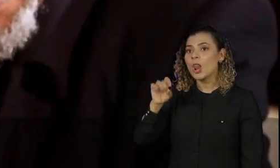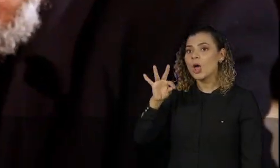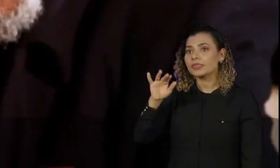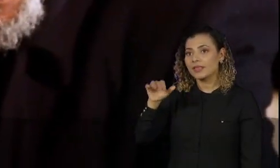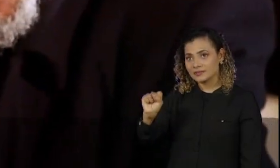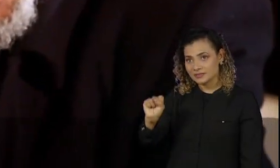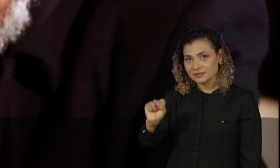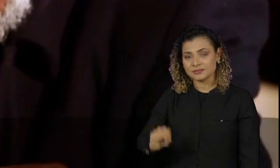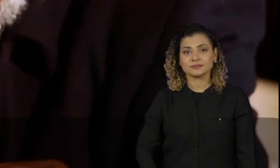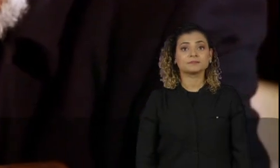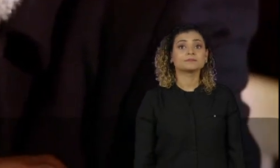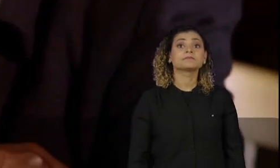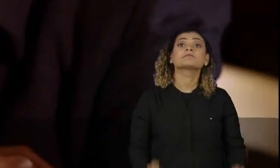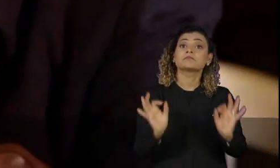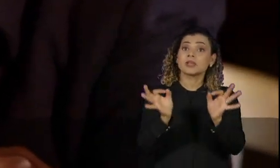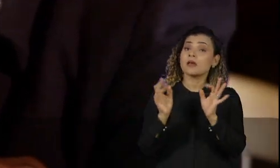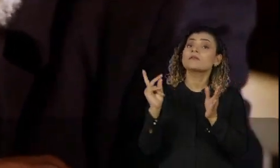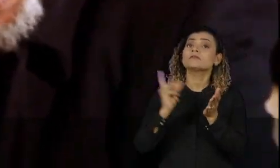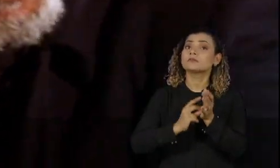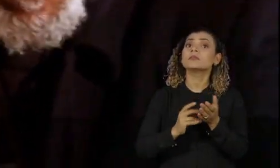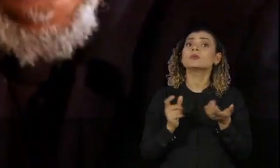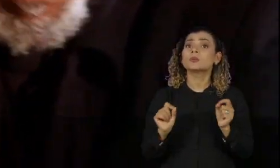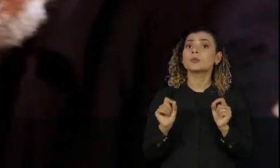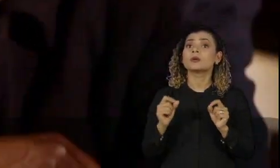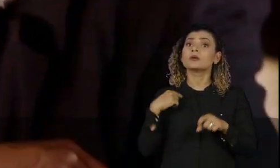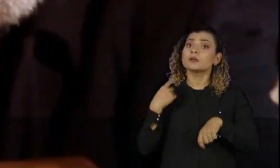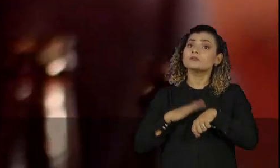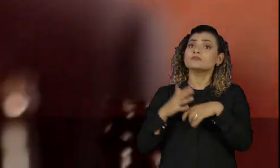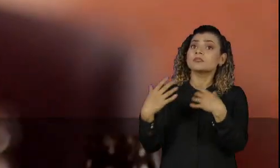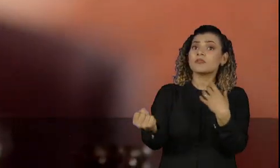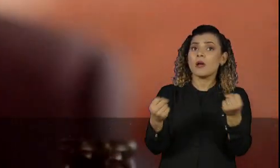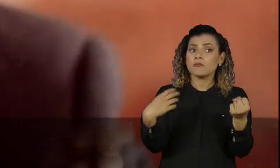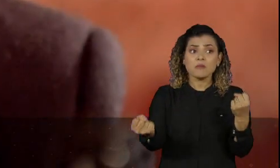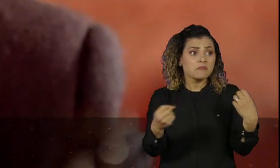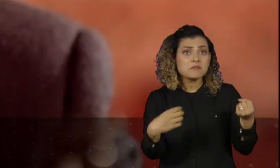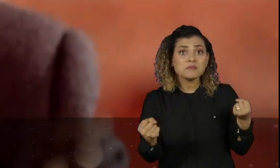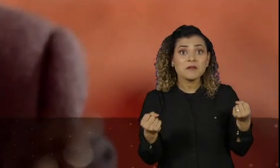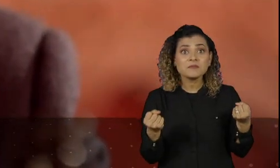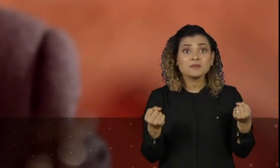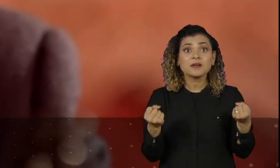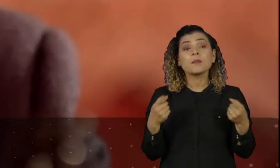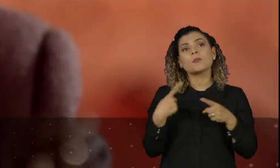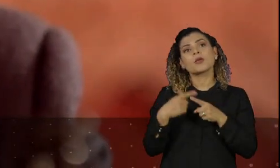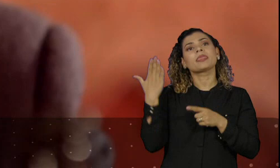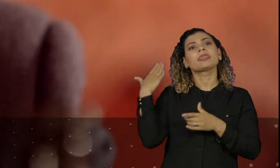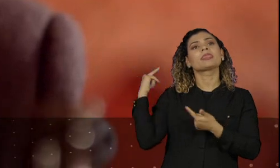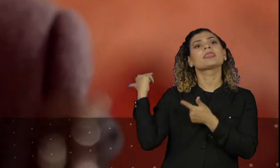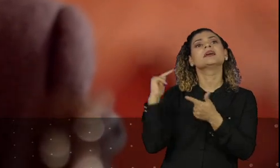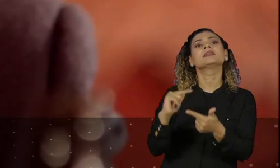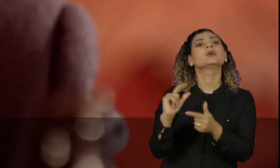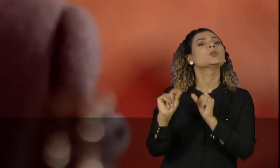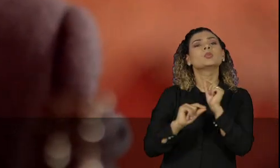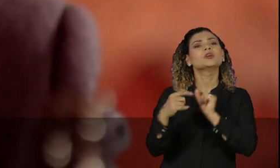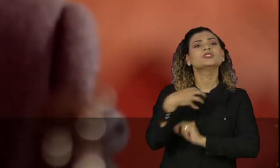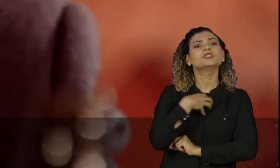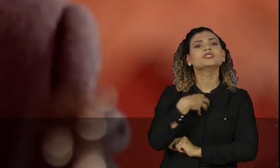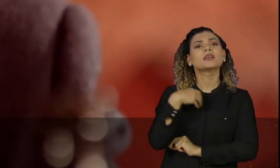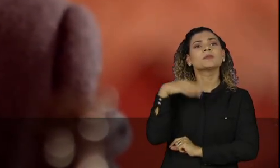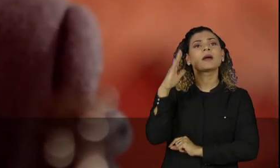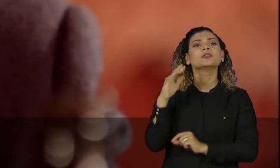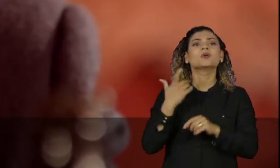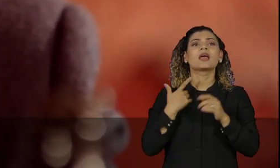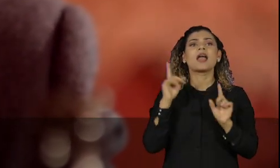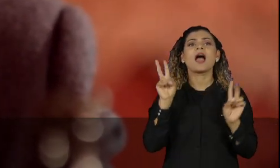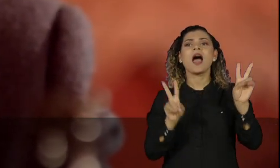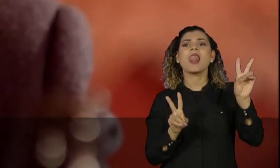praiana foi que a gente estava lá na Rua da Praia, lá, né? Aí disse, vamos fazer um... Porque a gente tinha aquela tradição de bloco de carnaval,